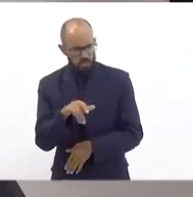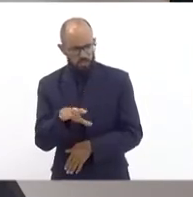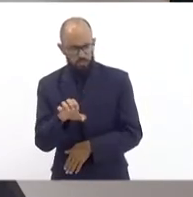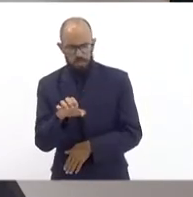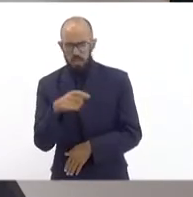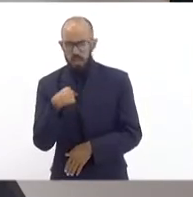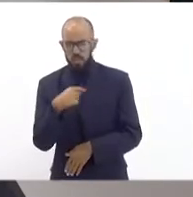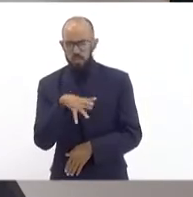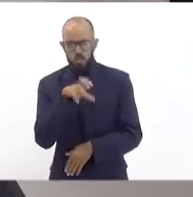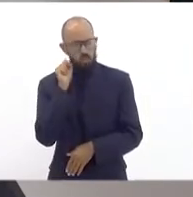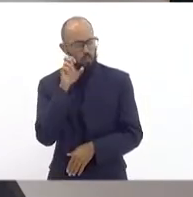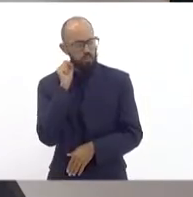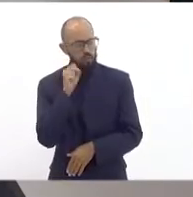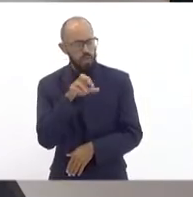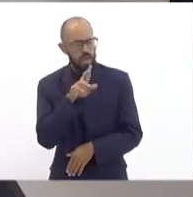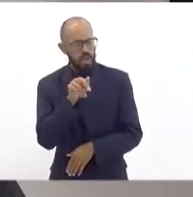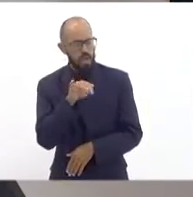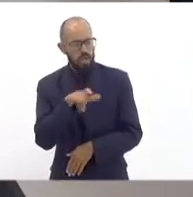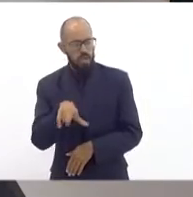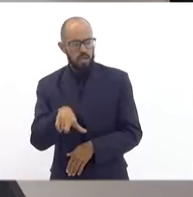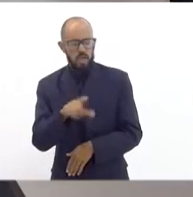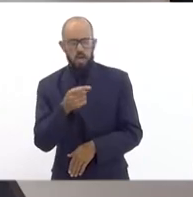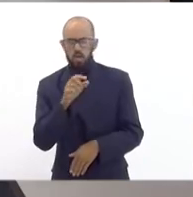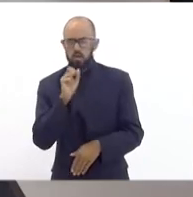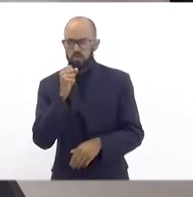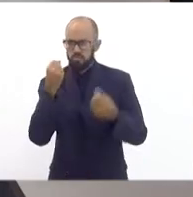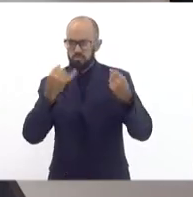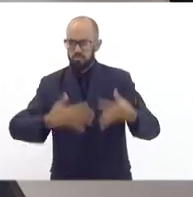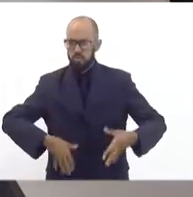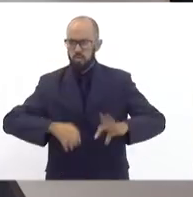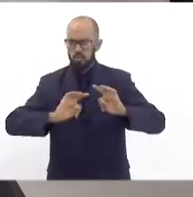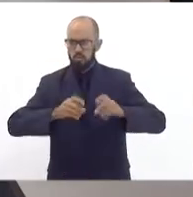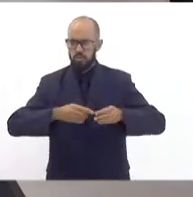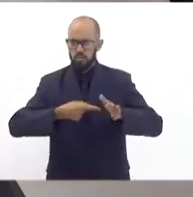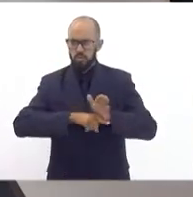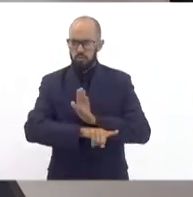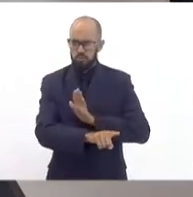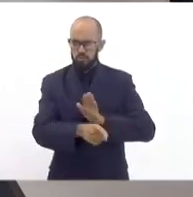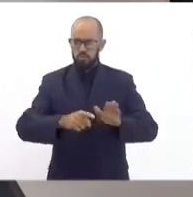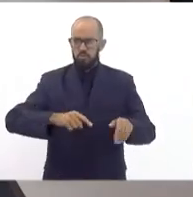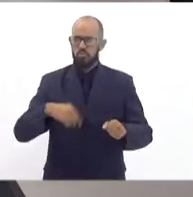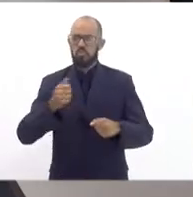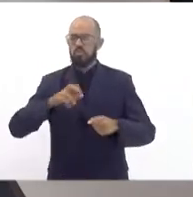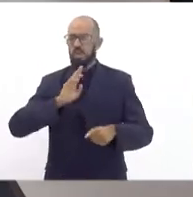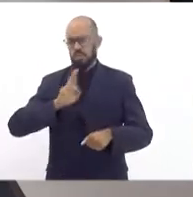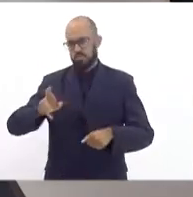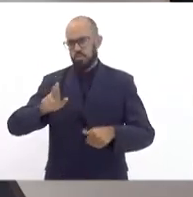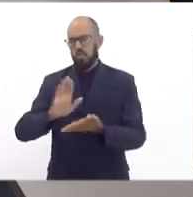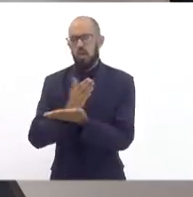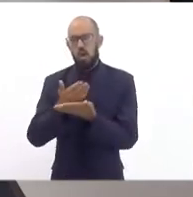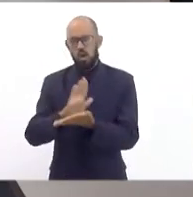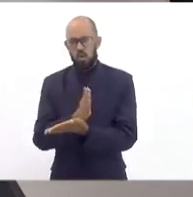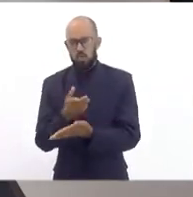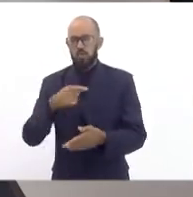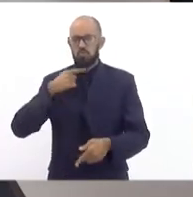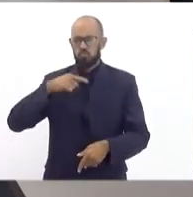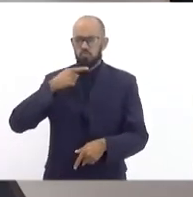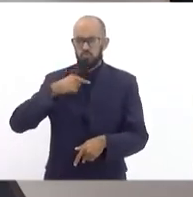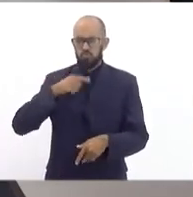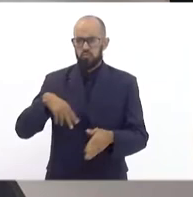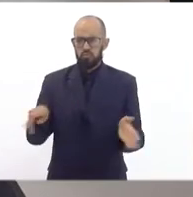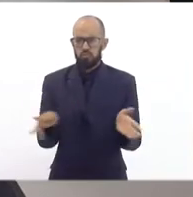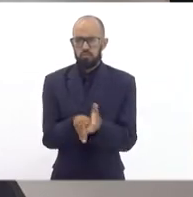Raquel, que fez uma exposição aqui através das perguntas que foram formuladas, e ela respondeu alguns questionamentos dos